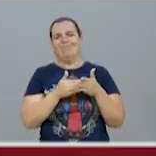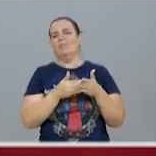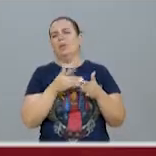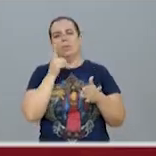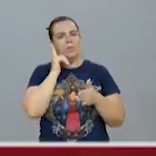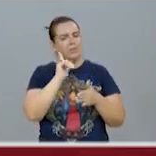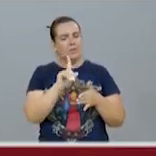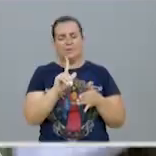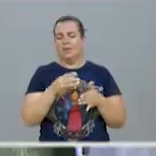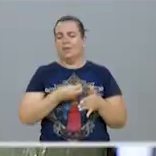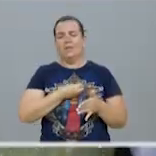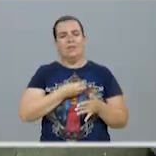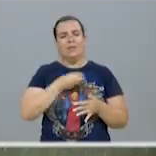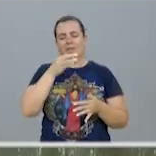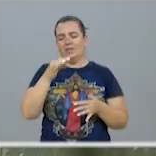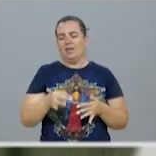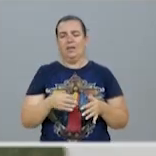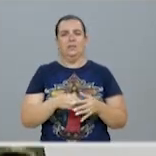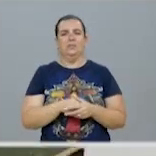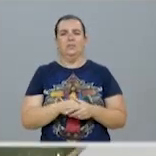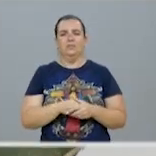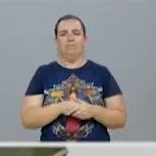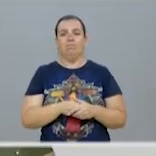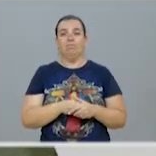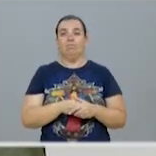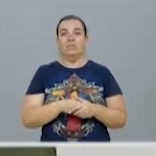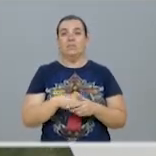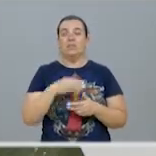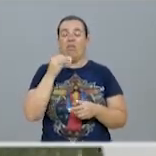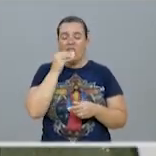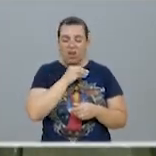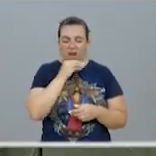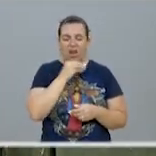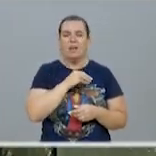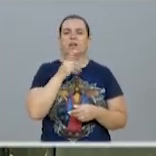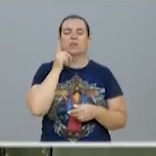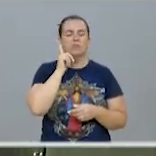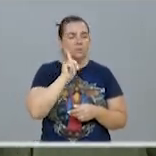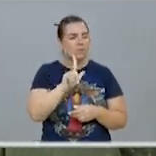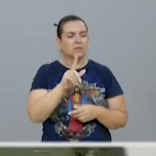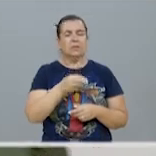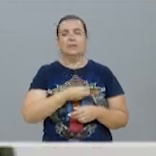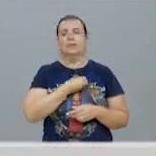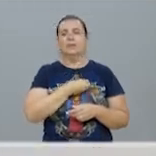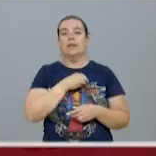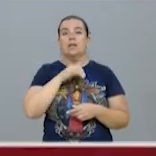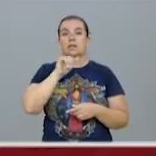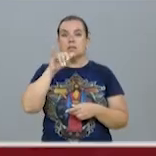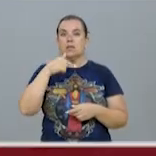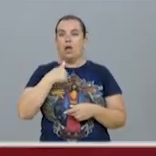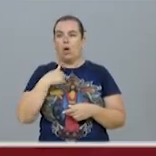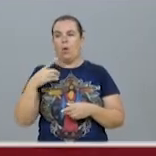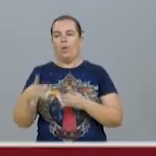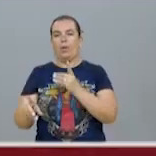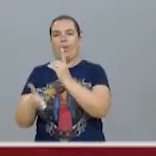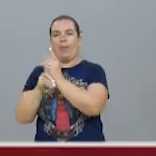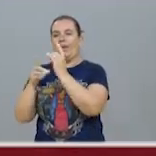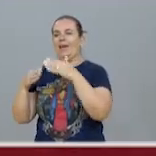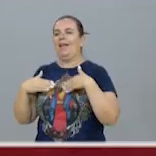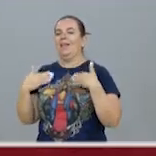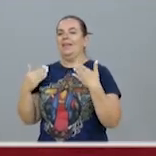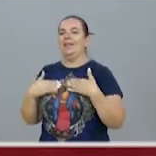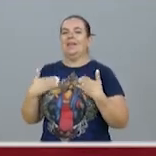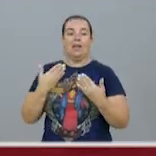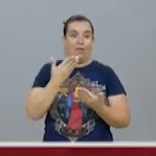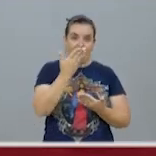vivendo no limite das suas forças. Se eu encontrei alegria, se você encontrou alegria e